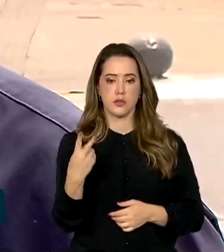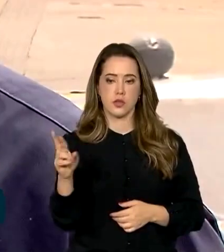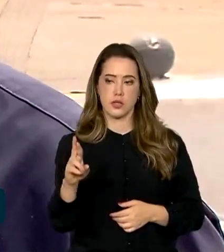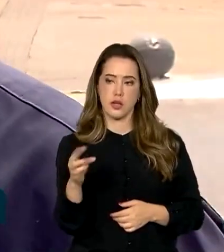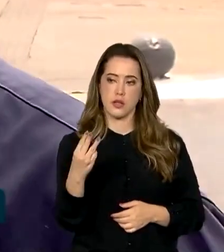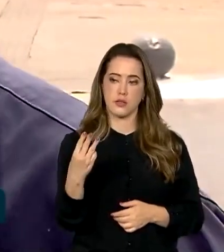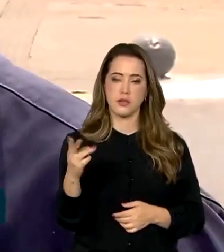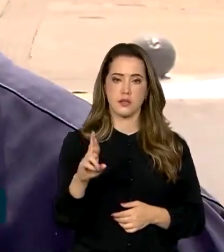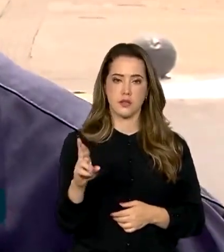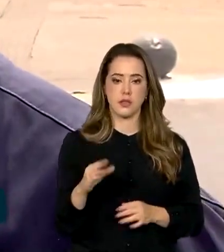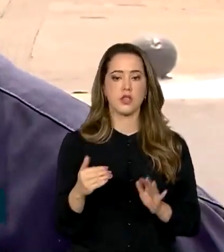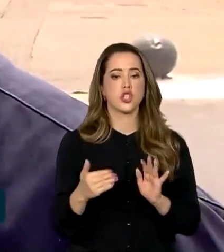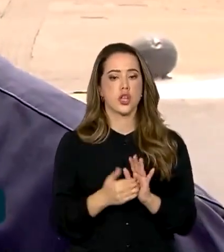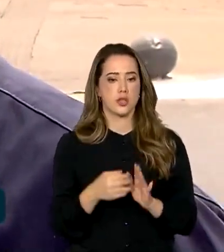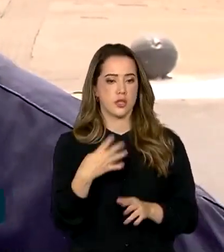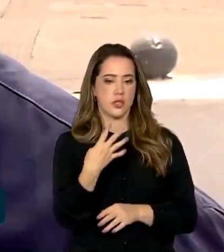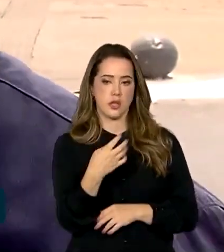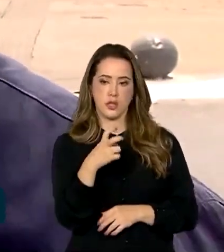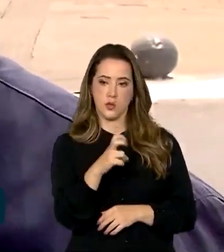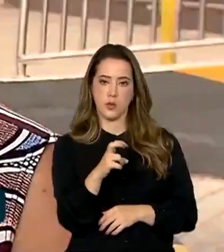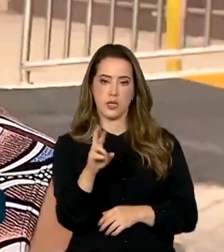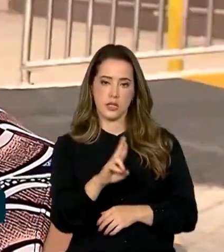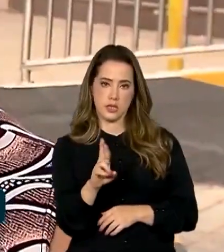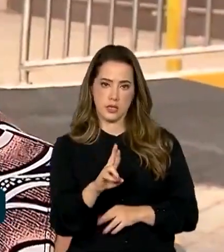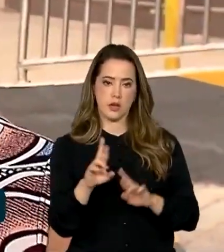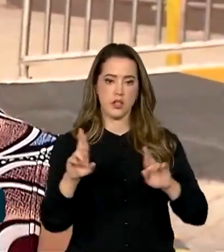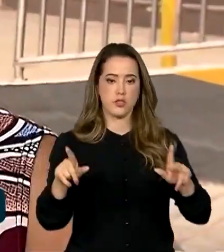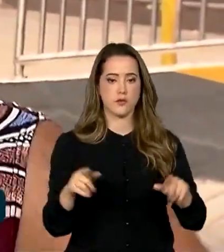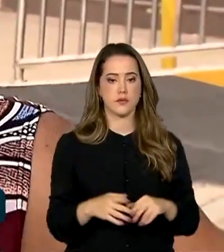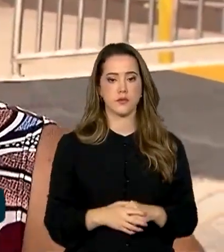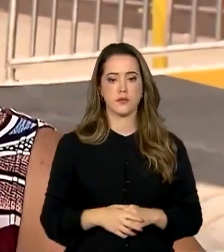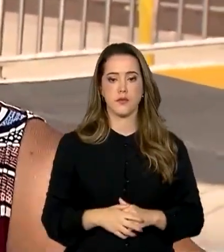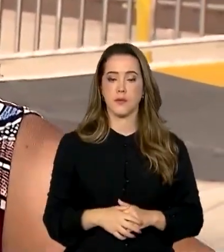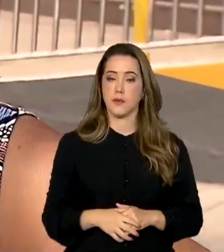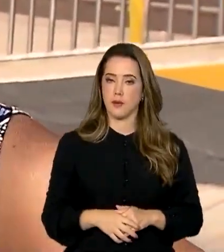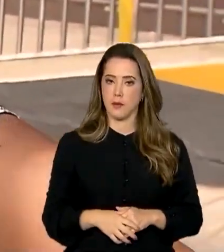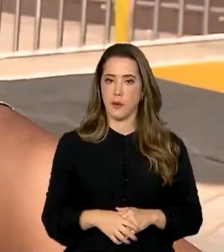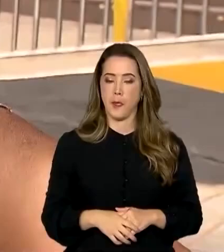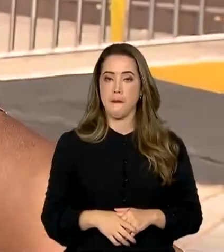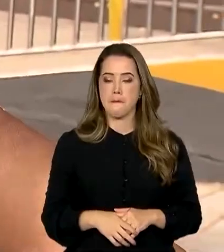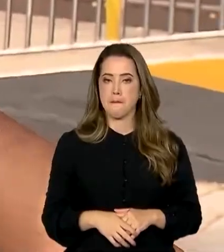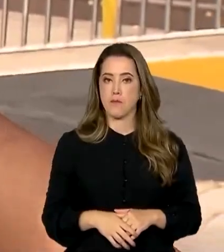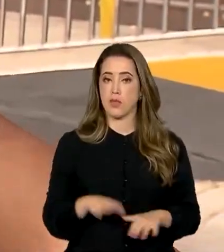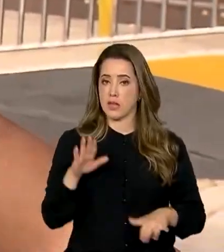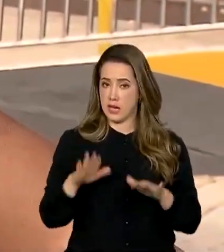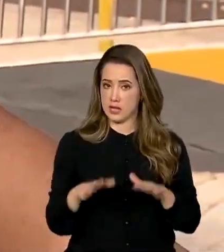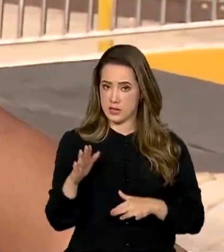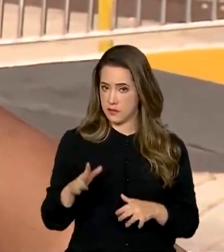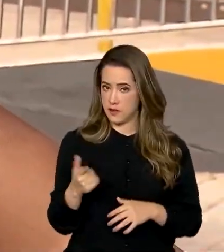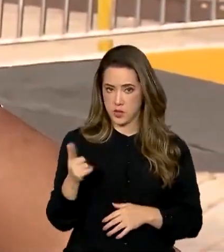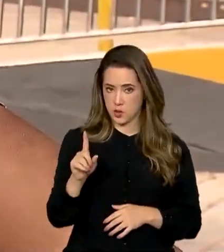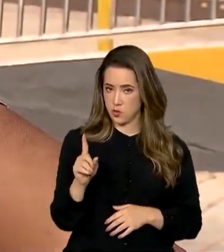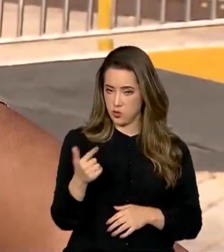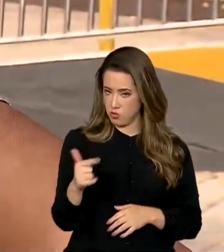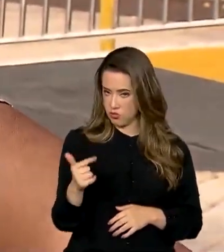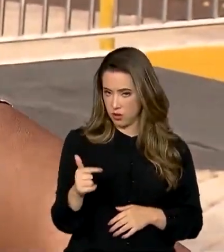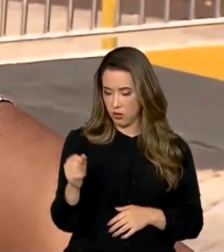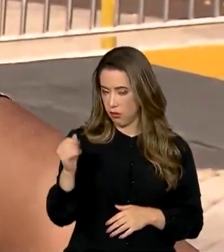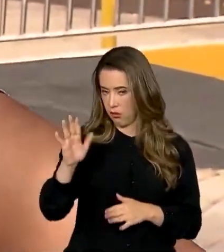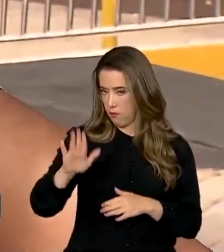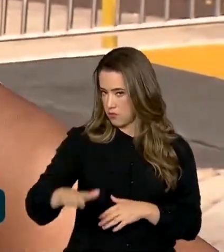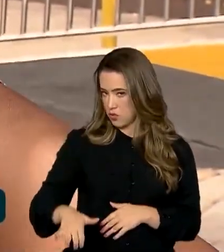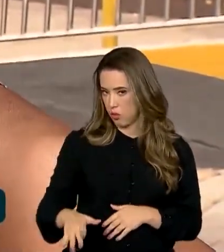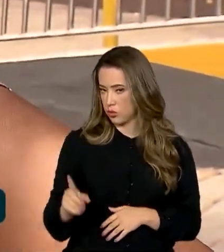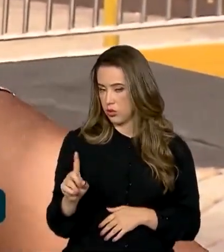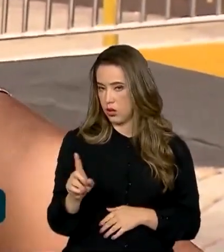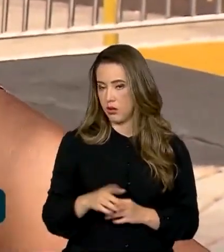um. Eu já ganhei até 45 numa mercadoria para outra. Algumas não é muito baratinho não, como eles falam, né? Aí